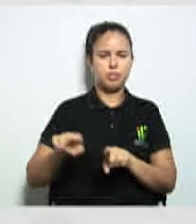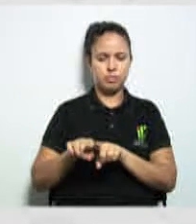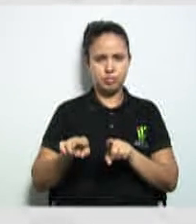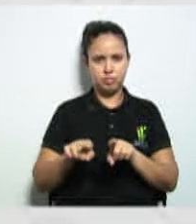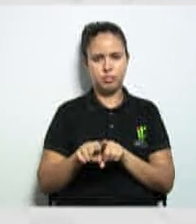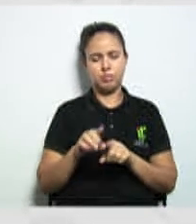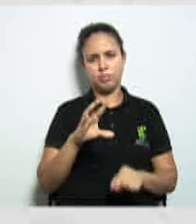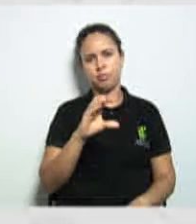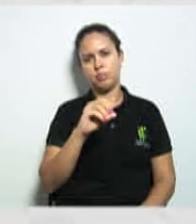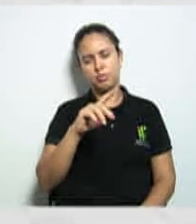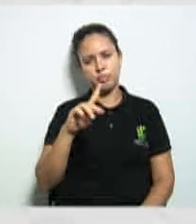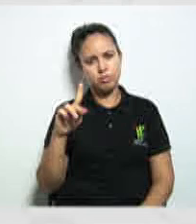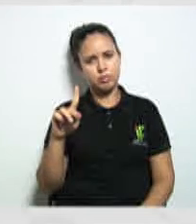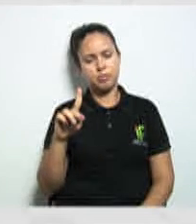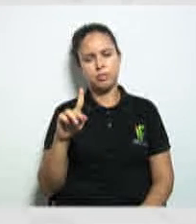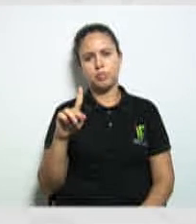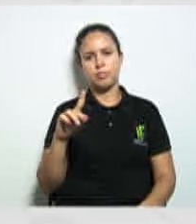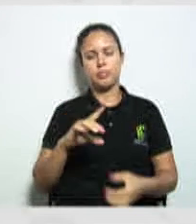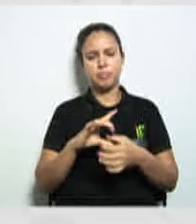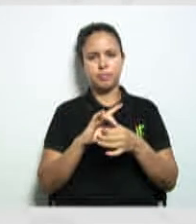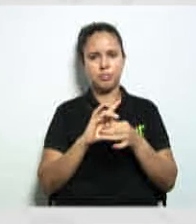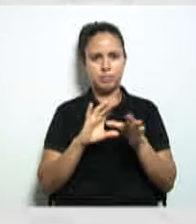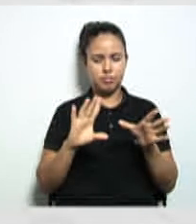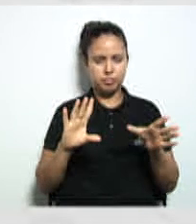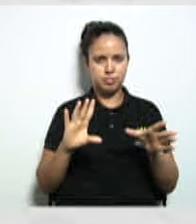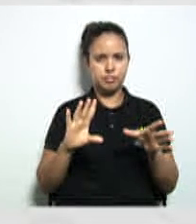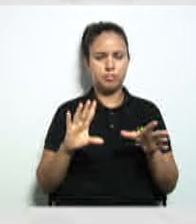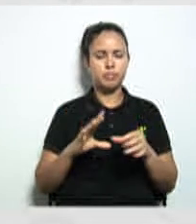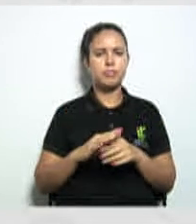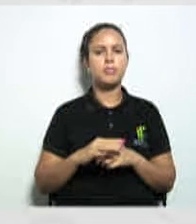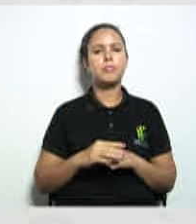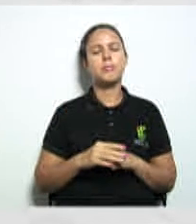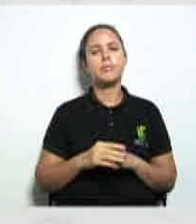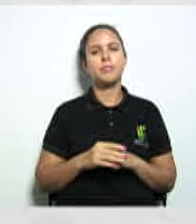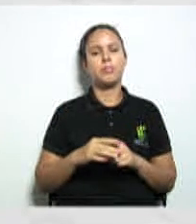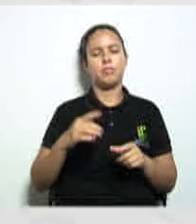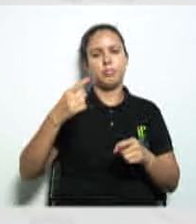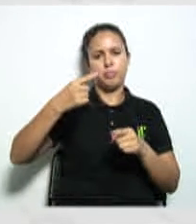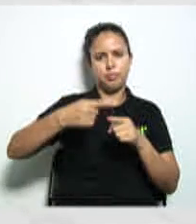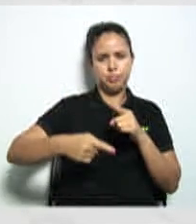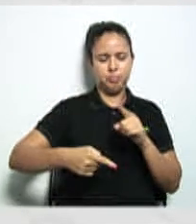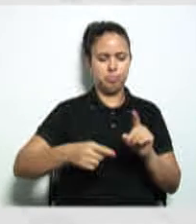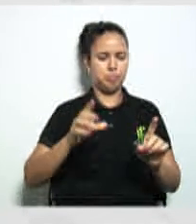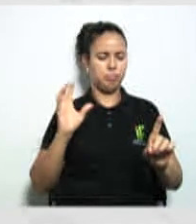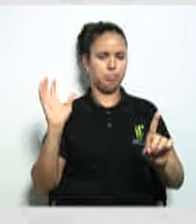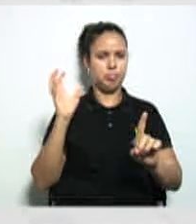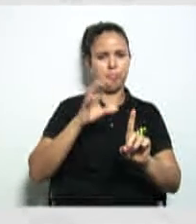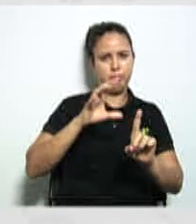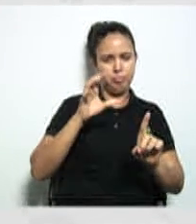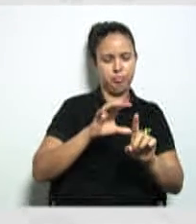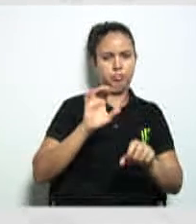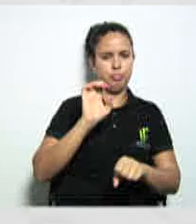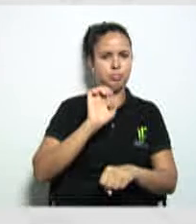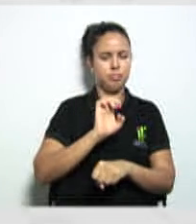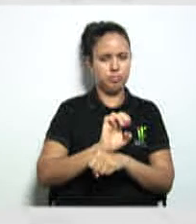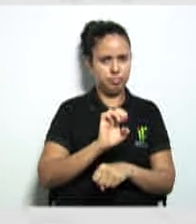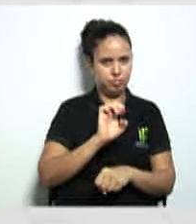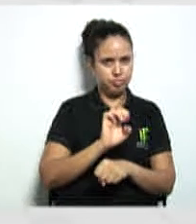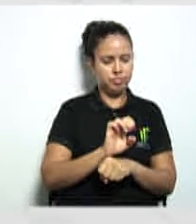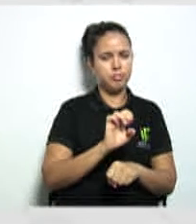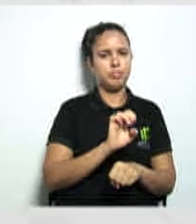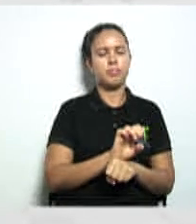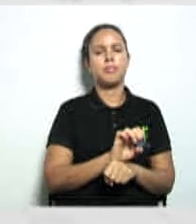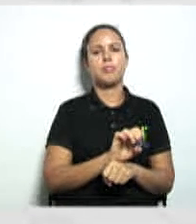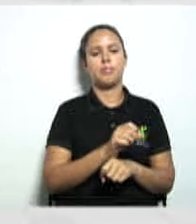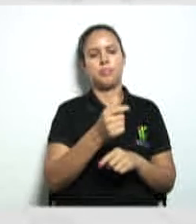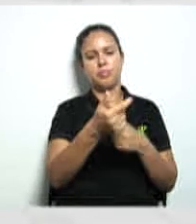cooperativas independentes de autorização, sendo vedada a interferência estatal em seu